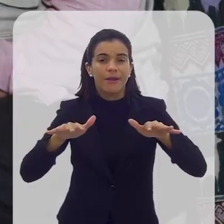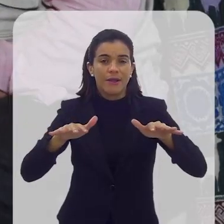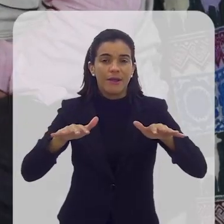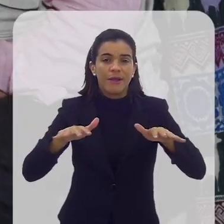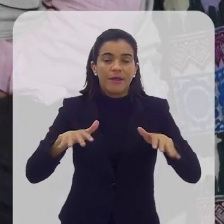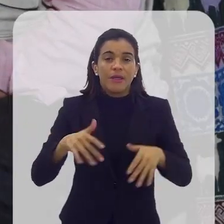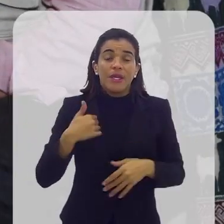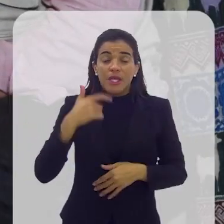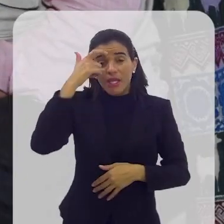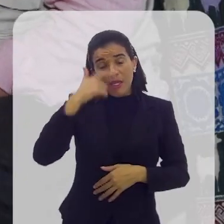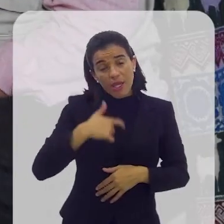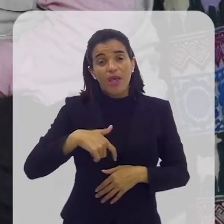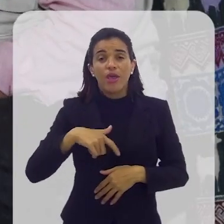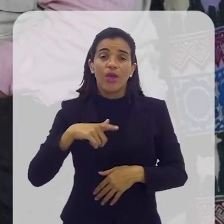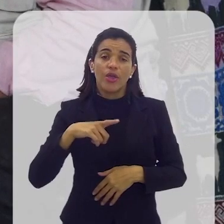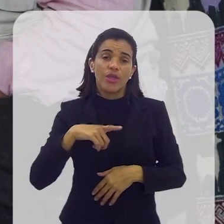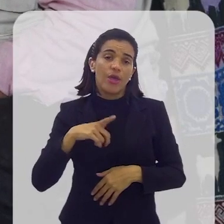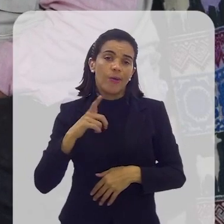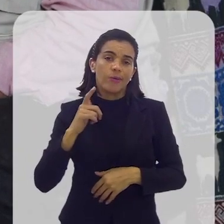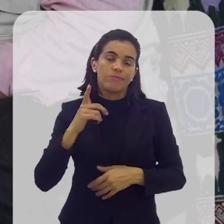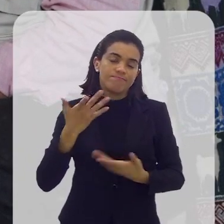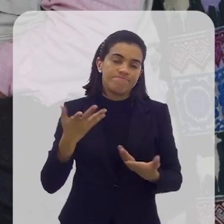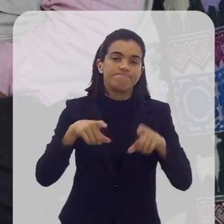rasgou a Rua do Catete,